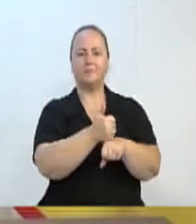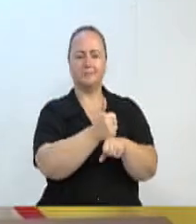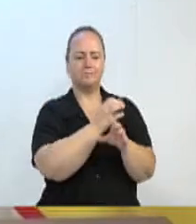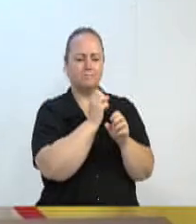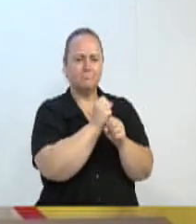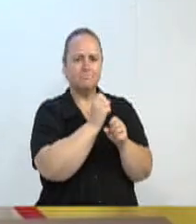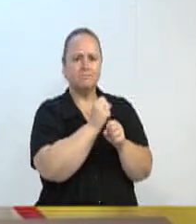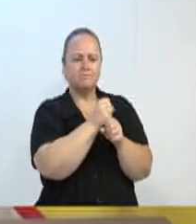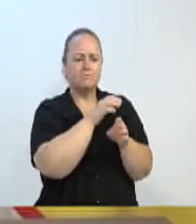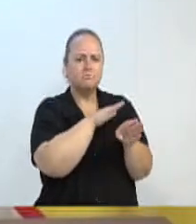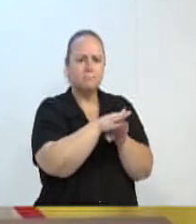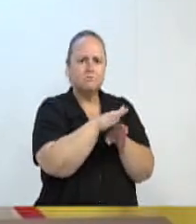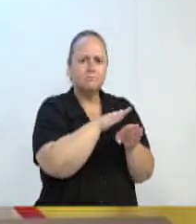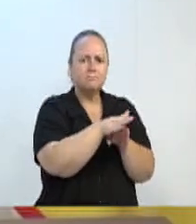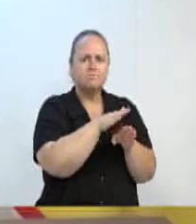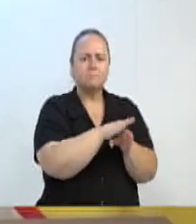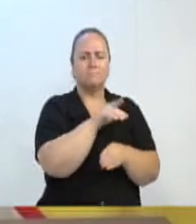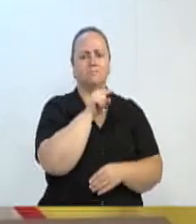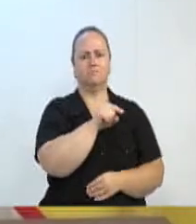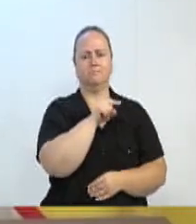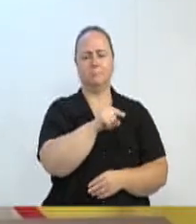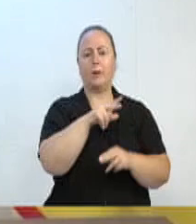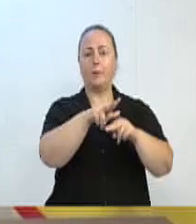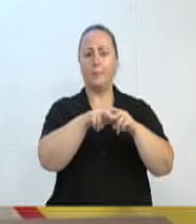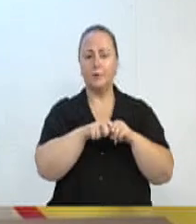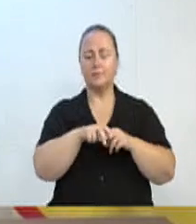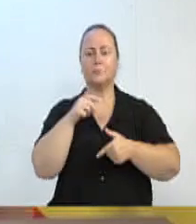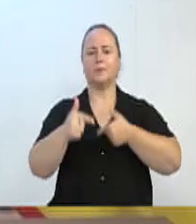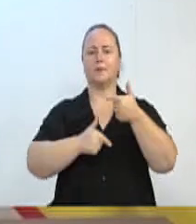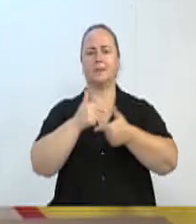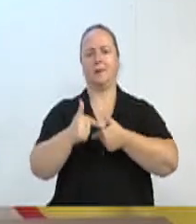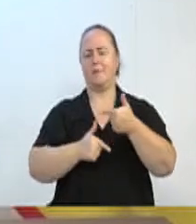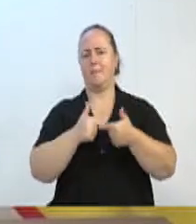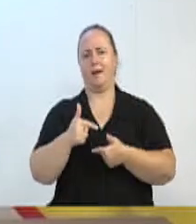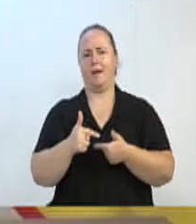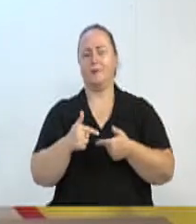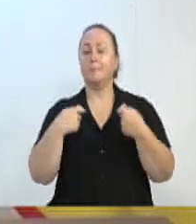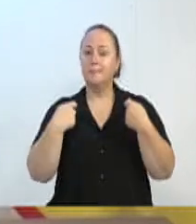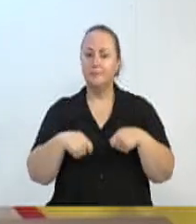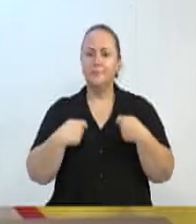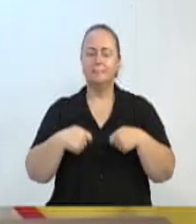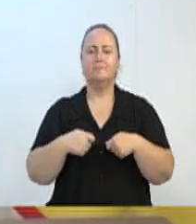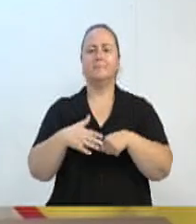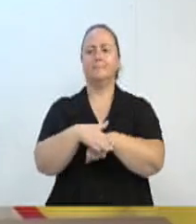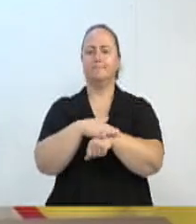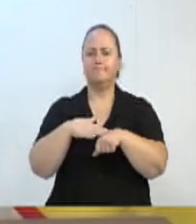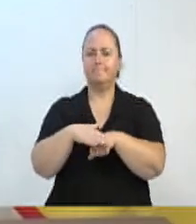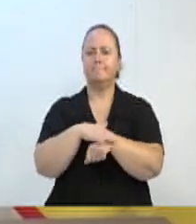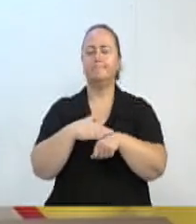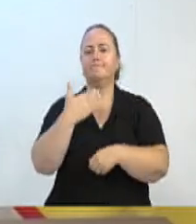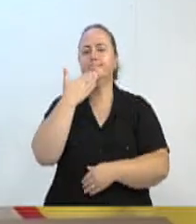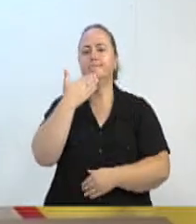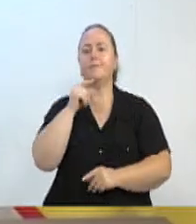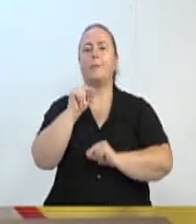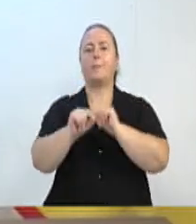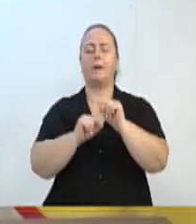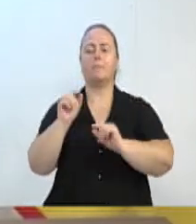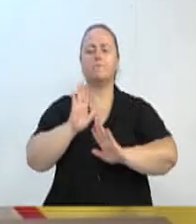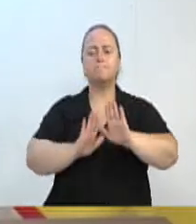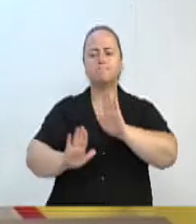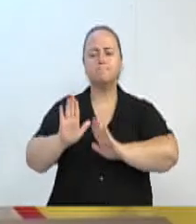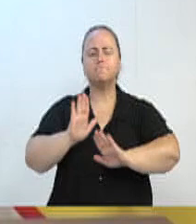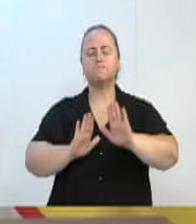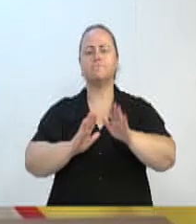e os contadores então precisa feito um trabalho da prefeitura simples mas começar com categoria E pedir esse cuidado e não somente